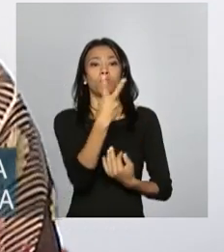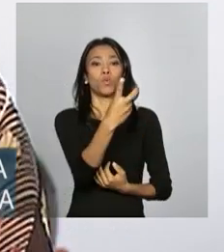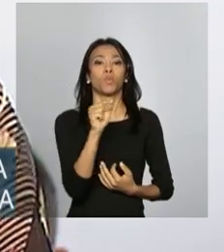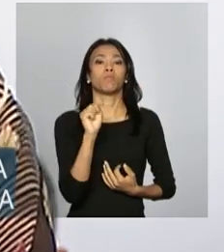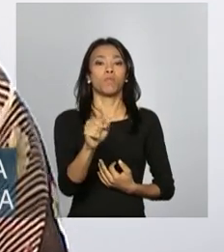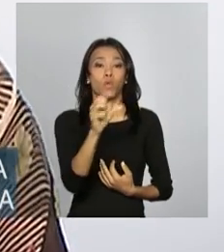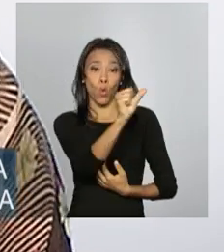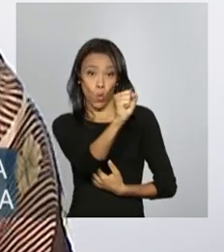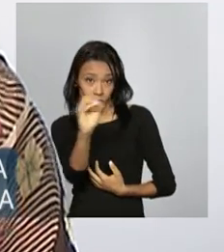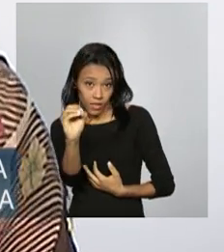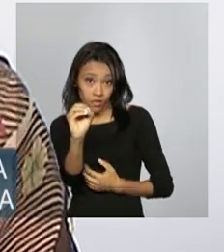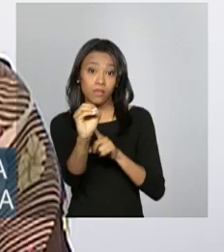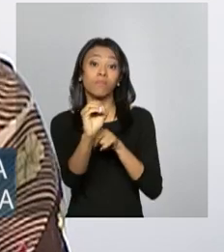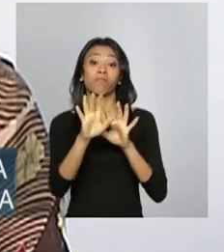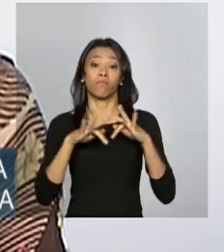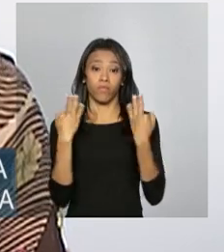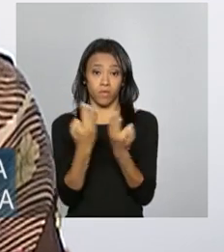2.800 famílias.